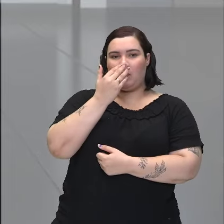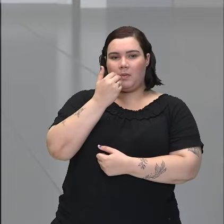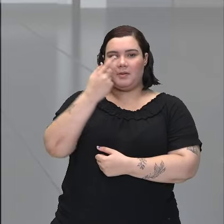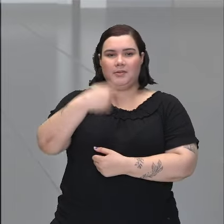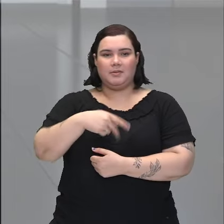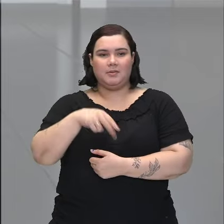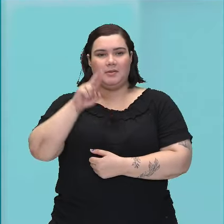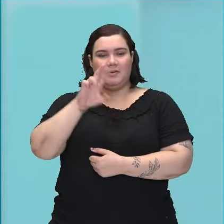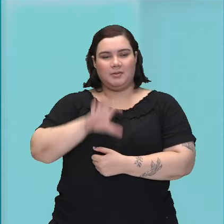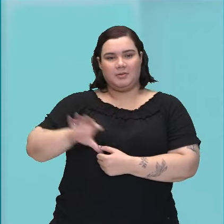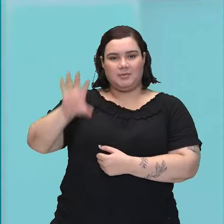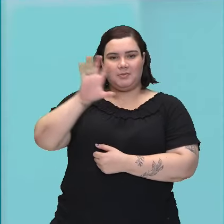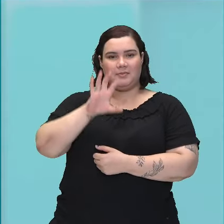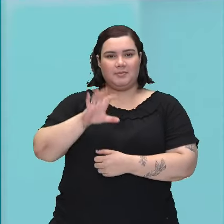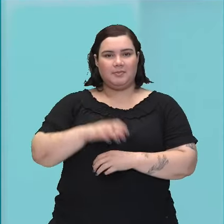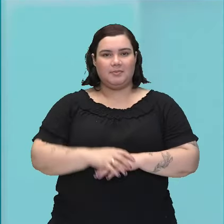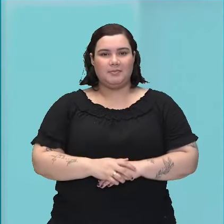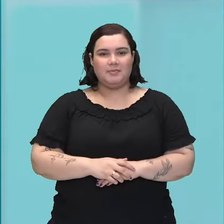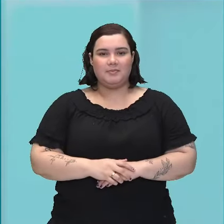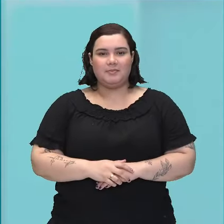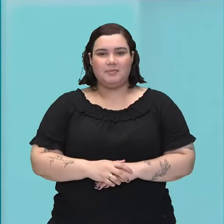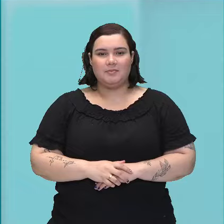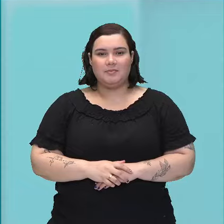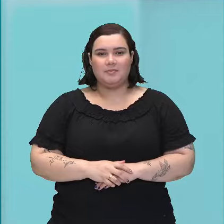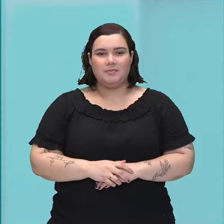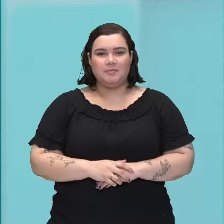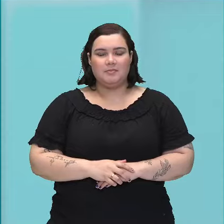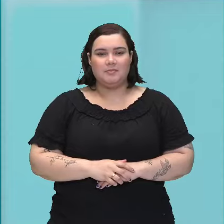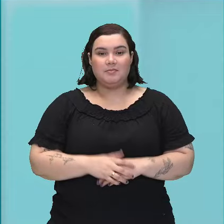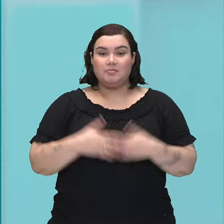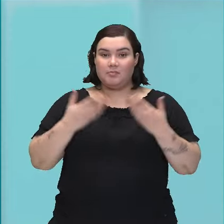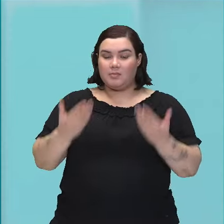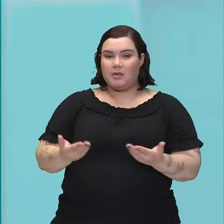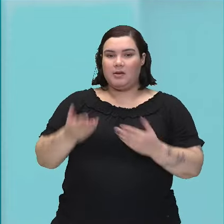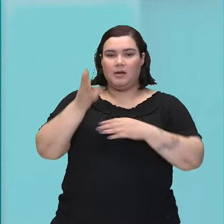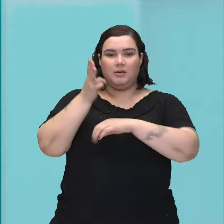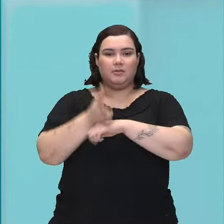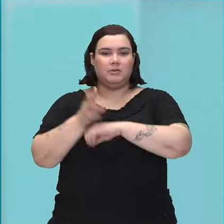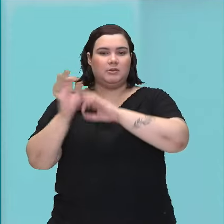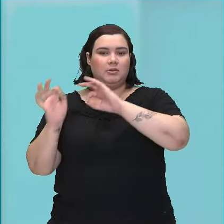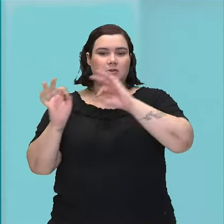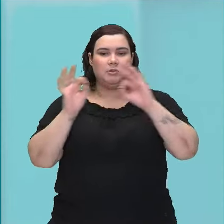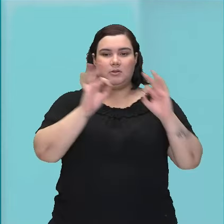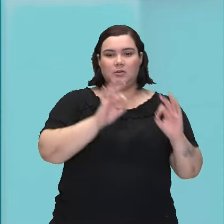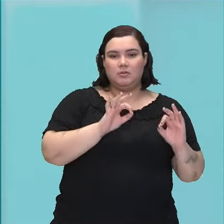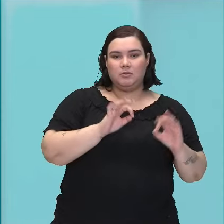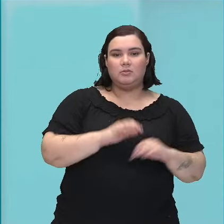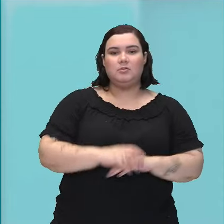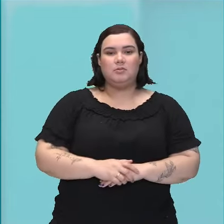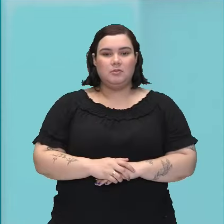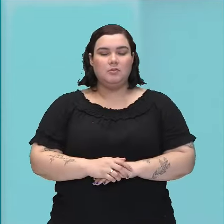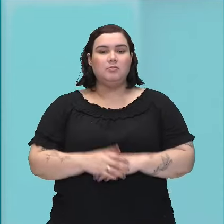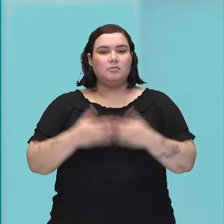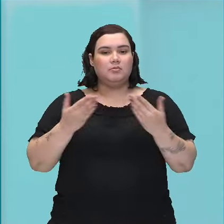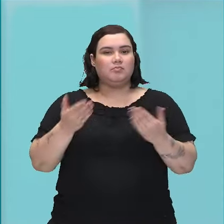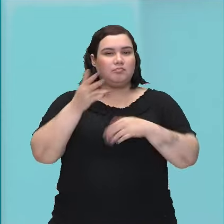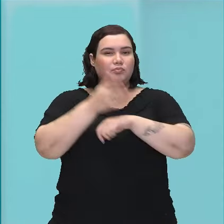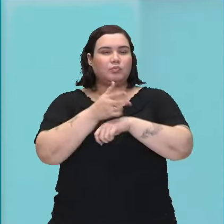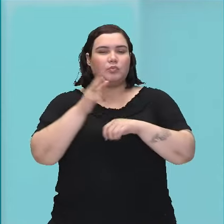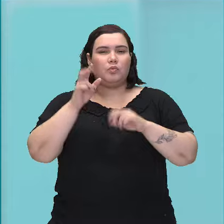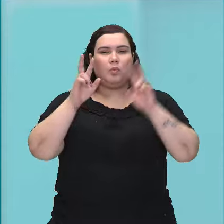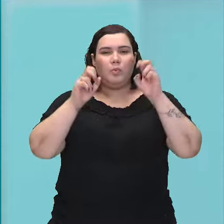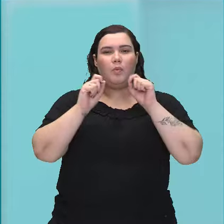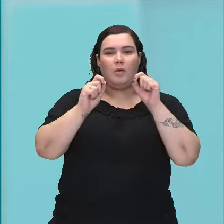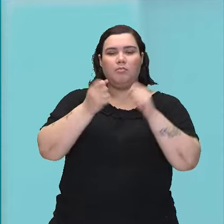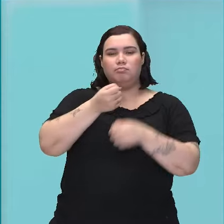da região. Então, turmas, acabamos de assistir a uma reportagem que traz